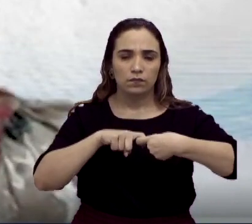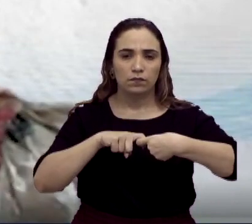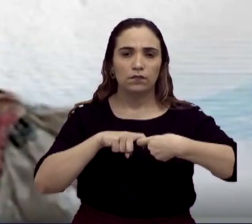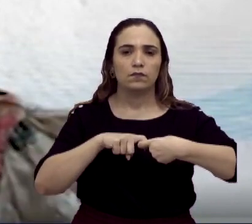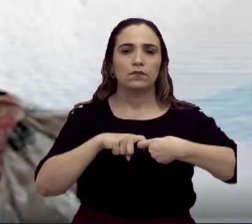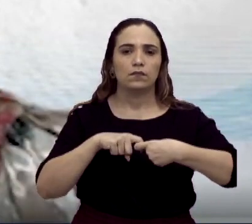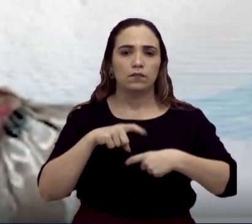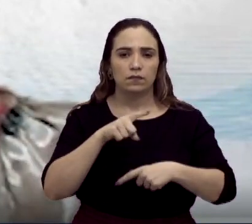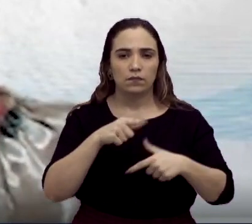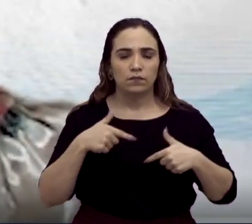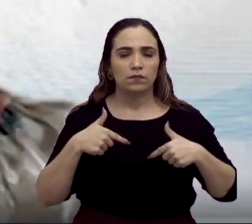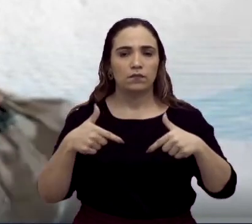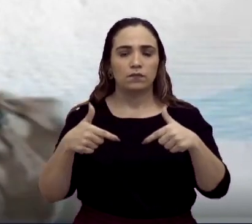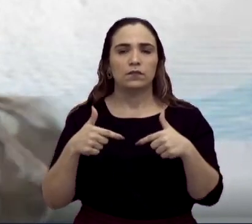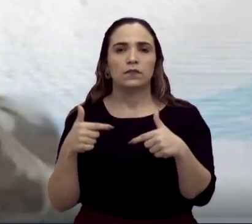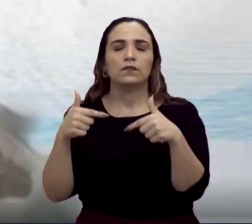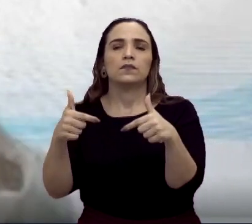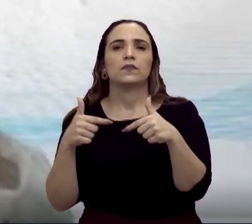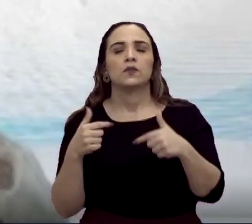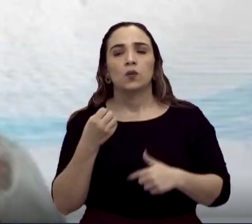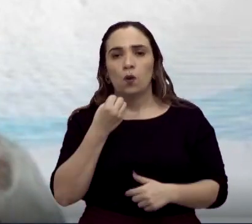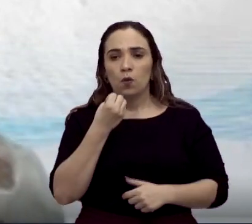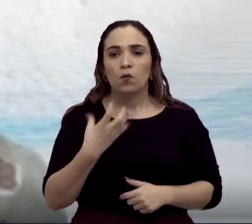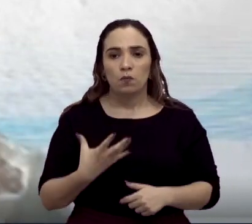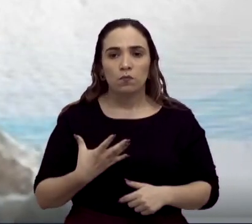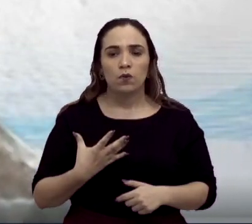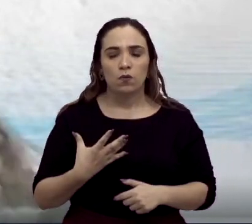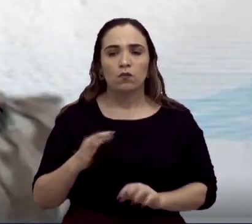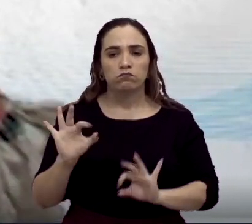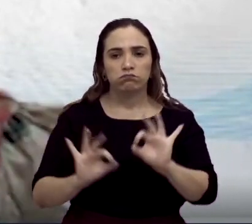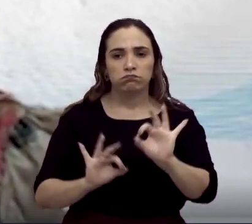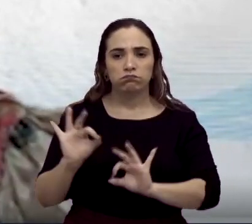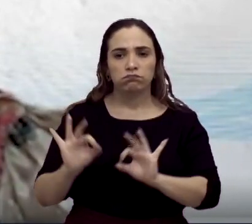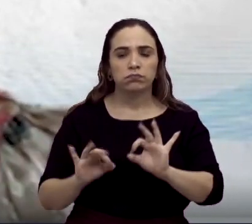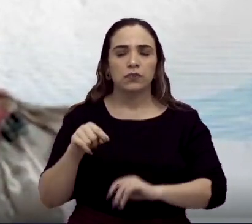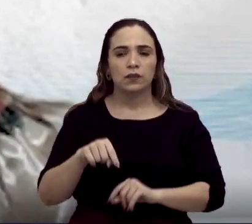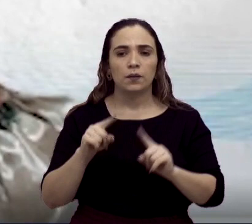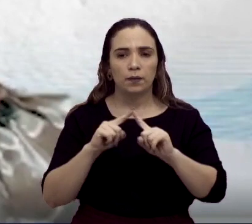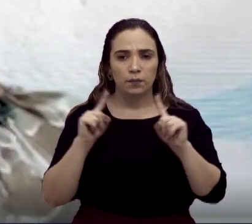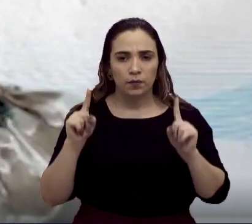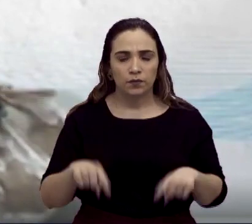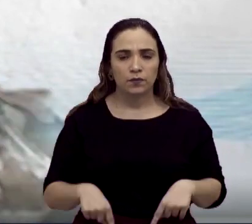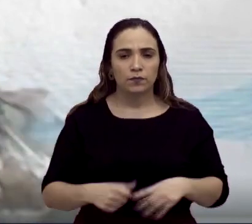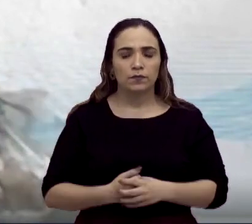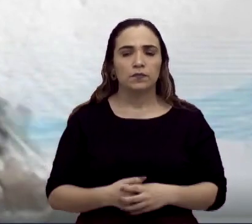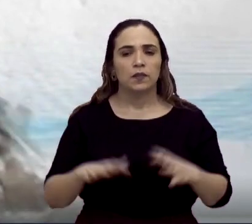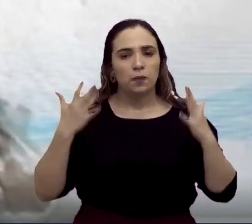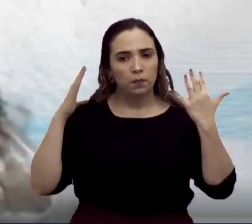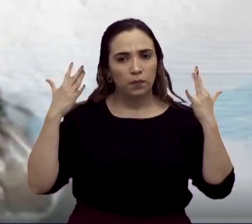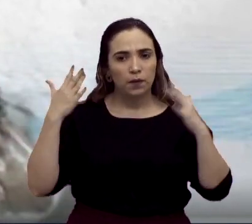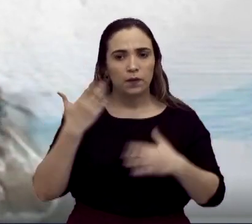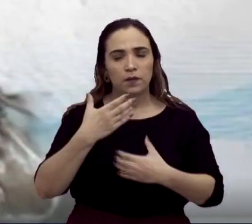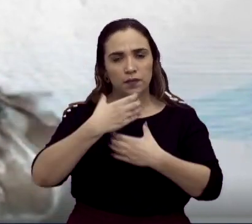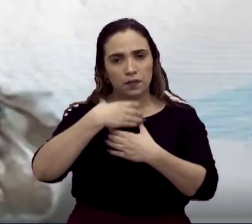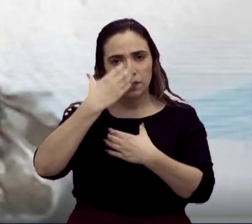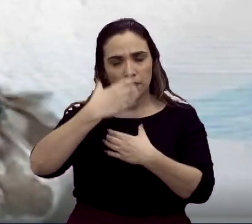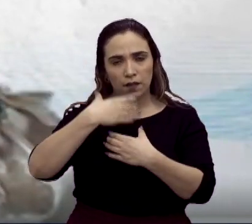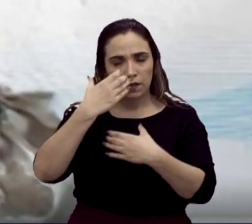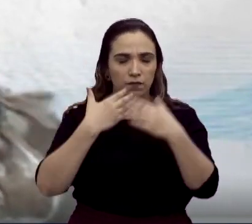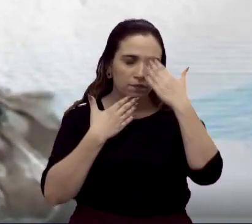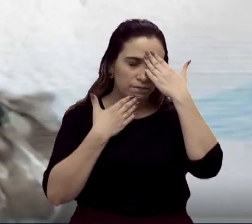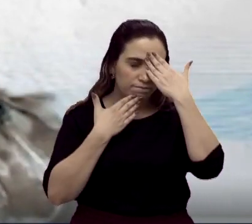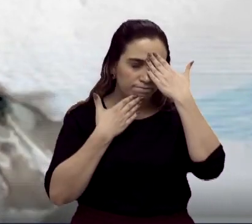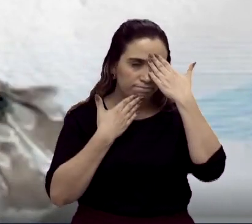resultado, ele está dando ótimos resultados na condução desse projeto, né? Parabéns, Sábio, e só gratidão